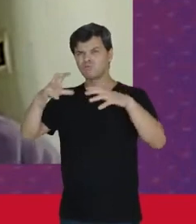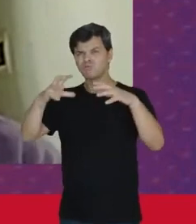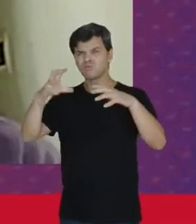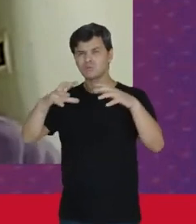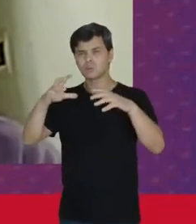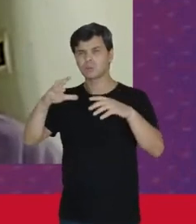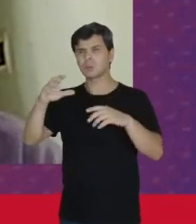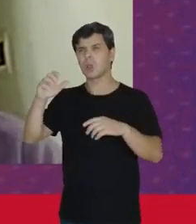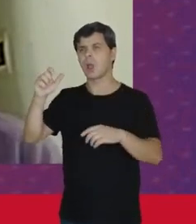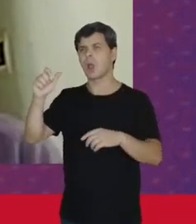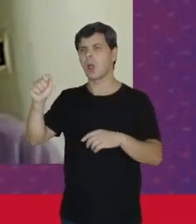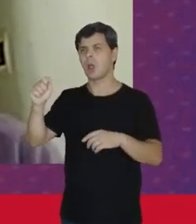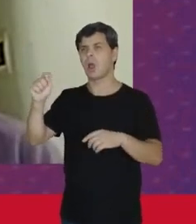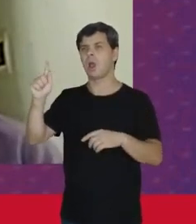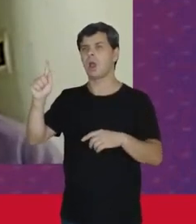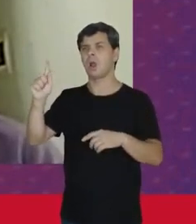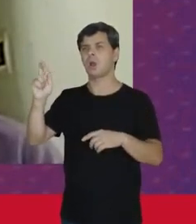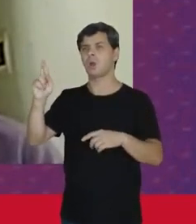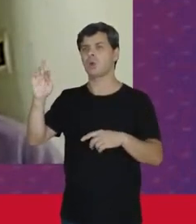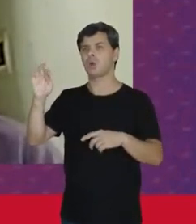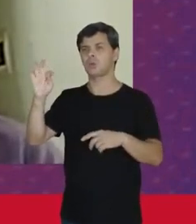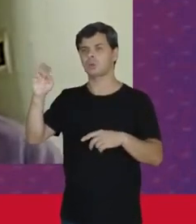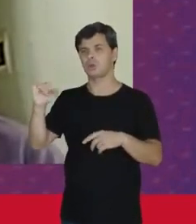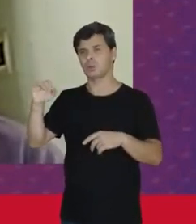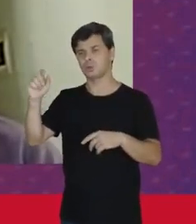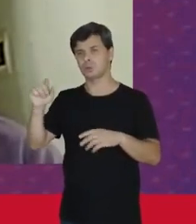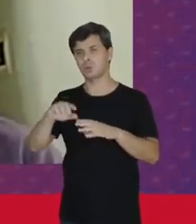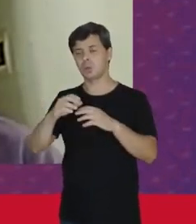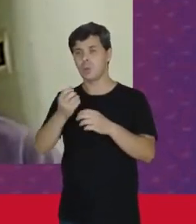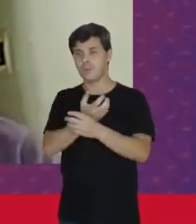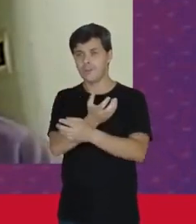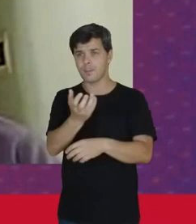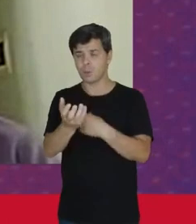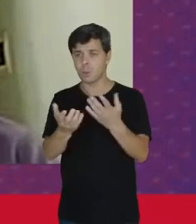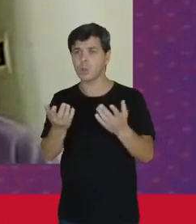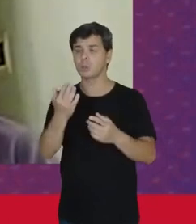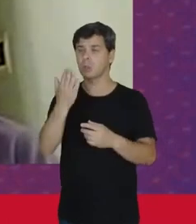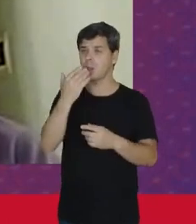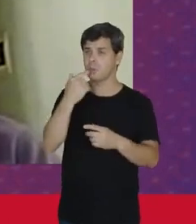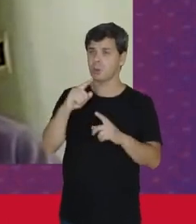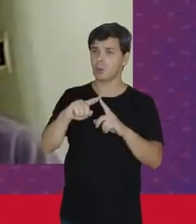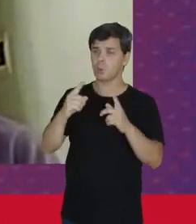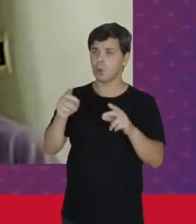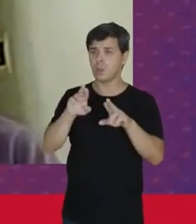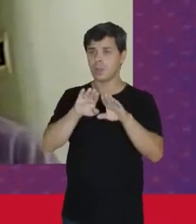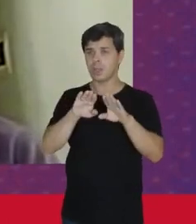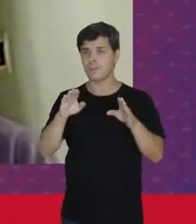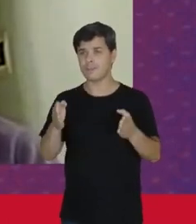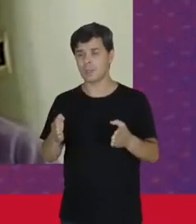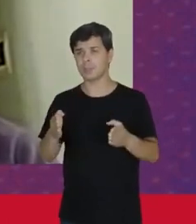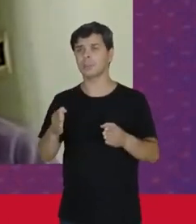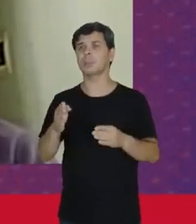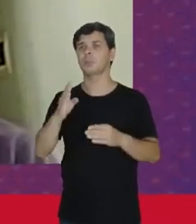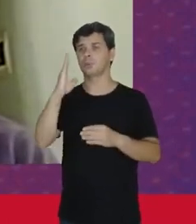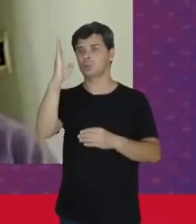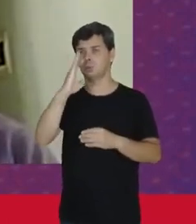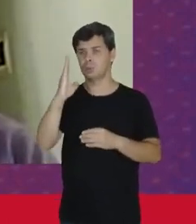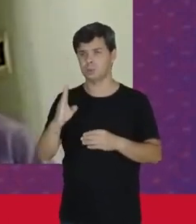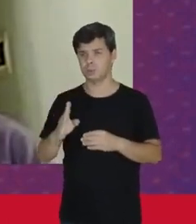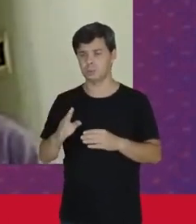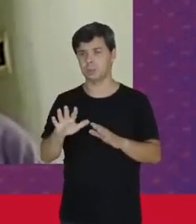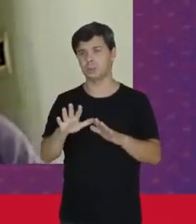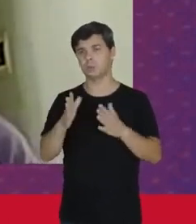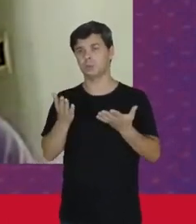de agrotóxicos, tanto no meio ambiente, quanto nos alimentos, quanto na mesa dos brasileiros e das brasileiras, né?